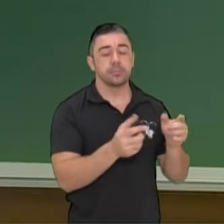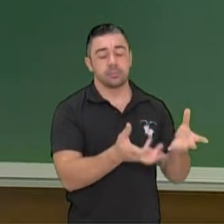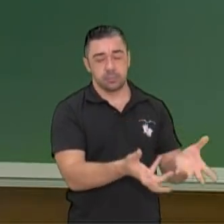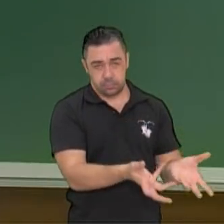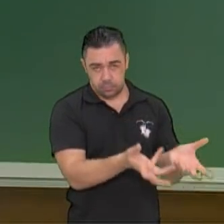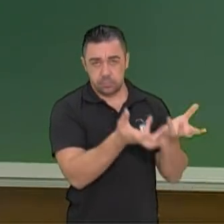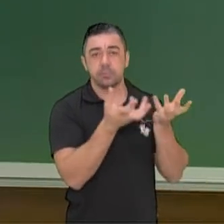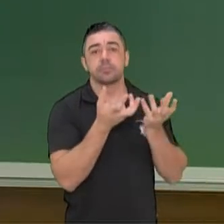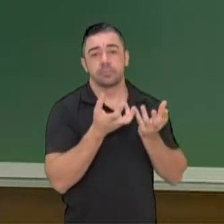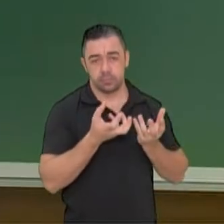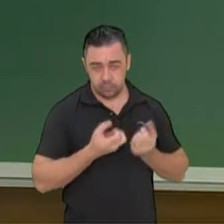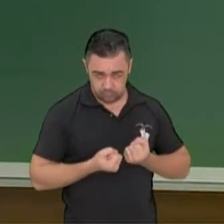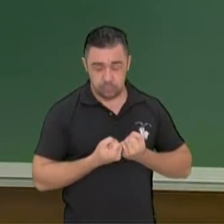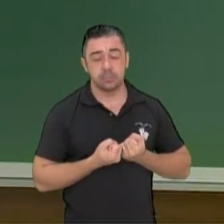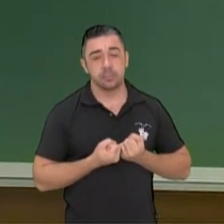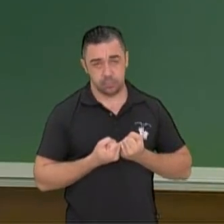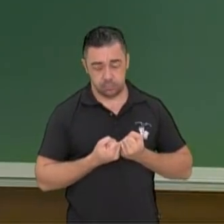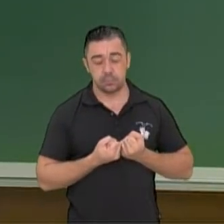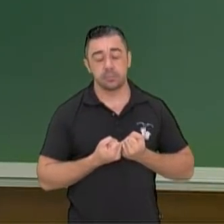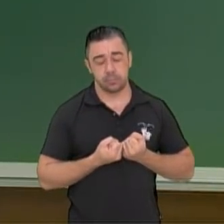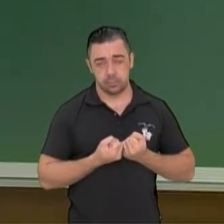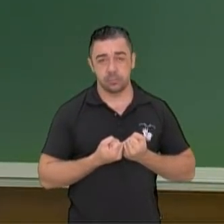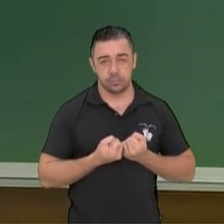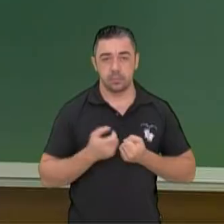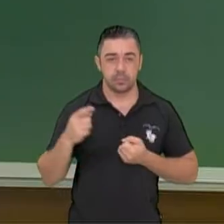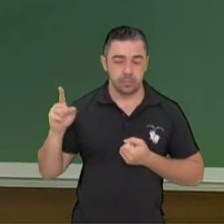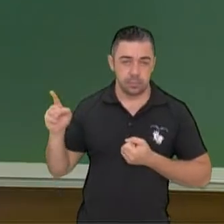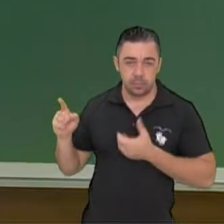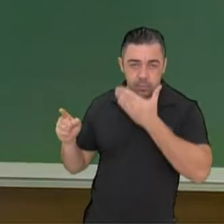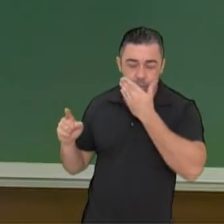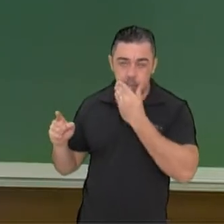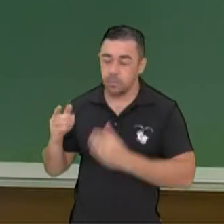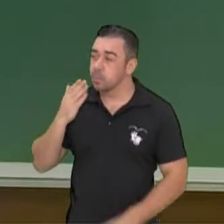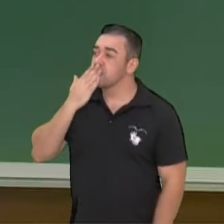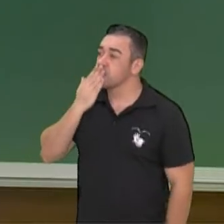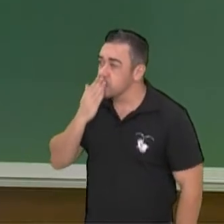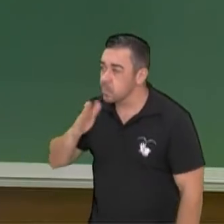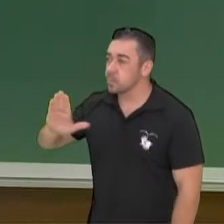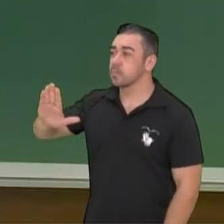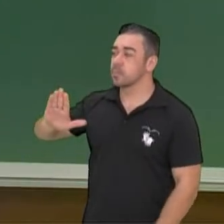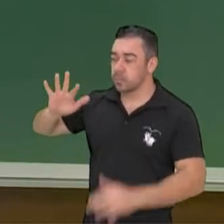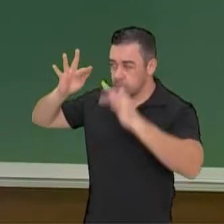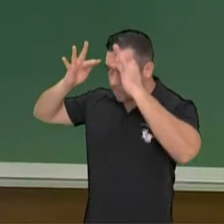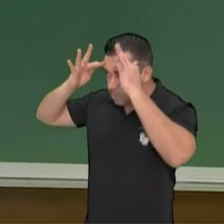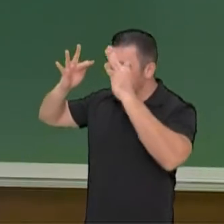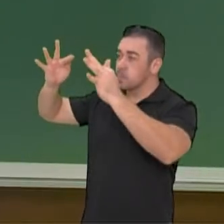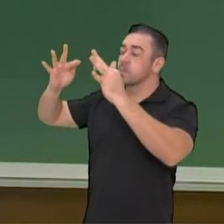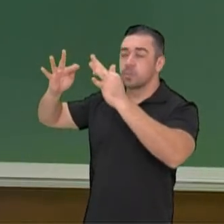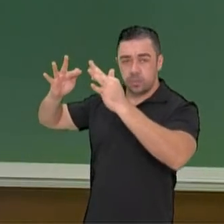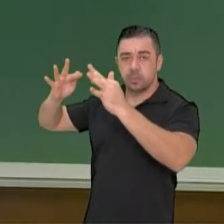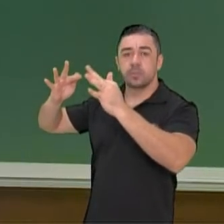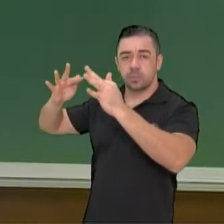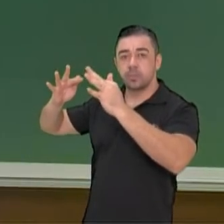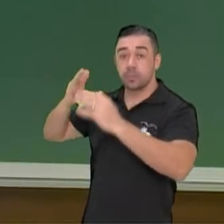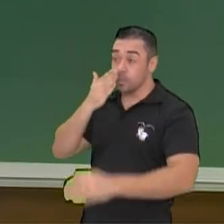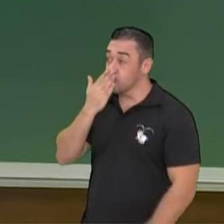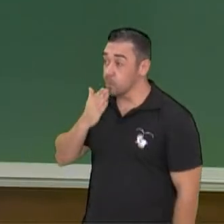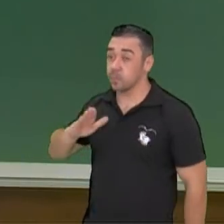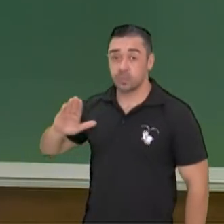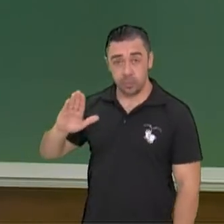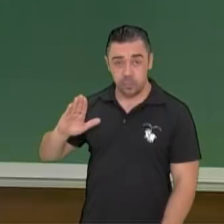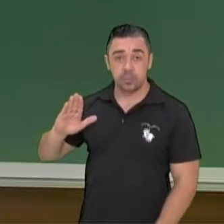que recebeu a terra, ele está de joelhos, está jurando fidelidade, está